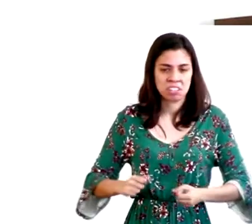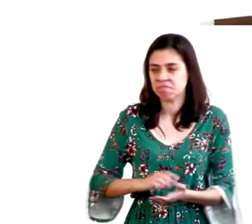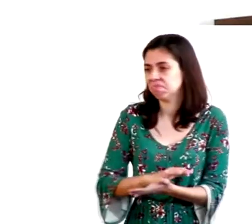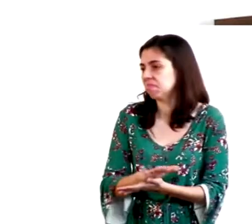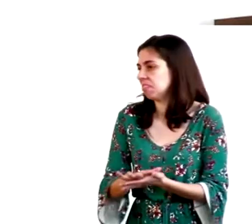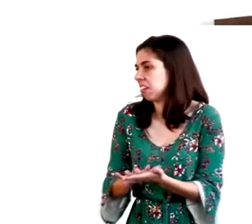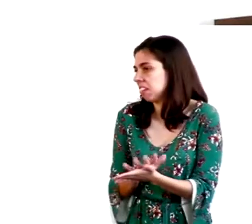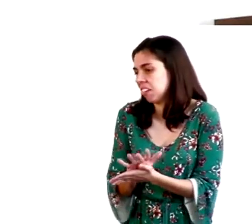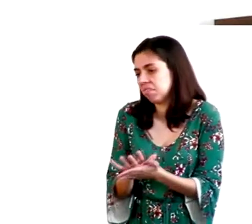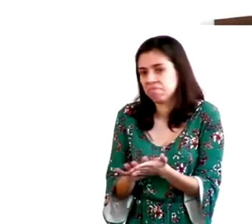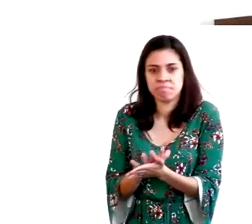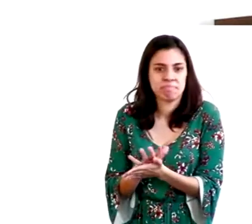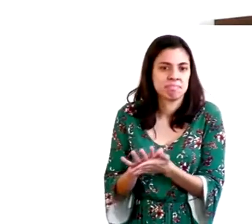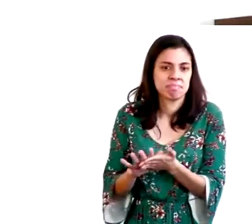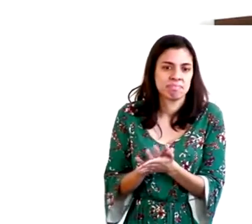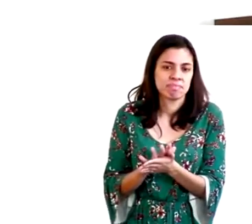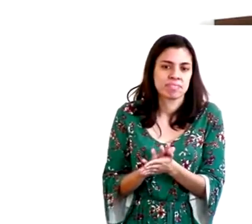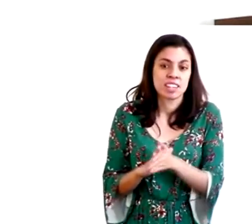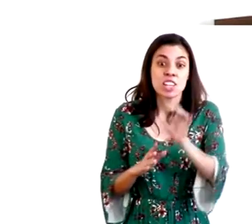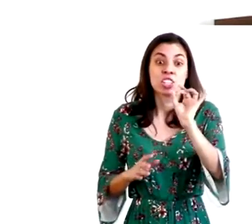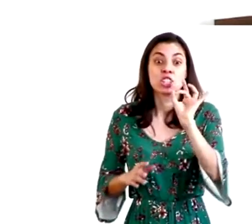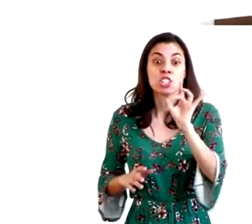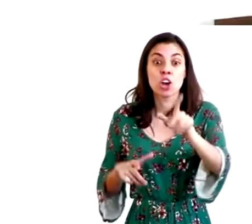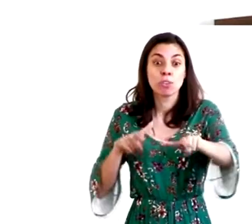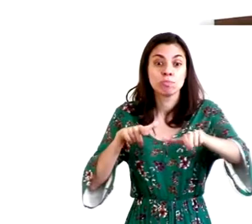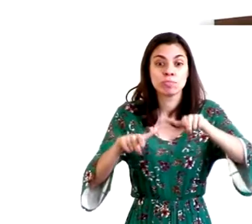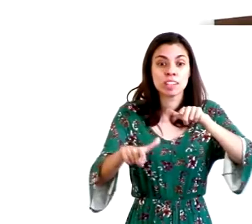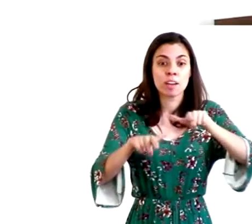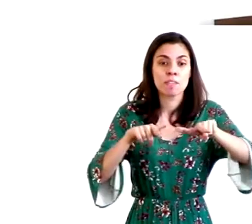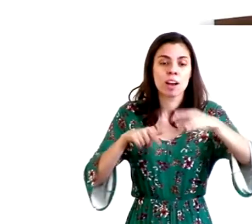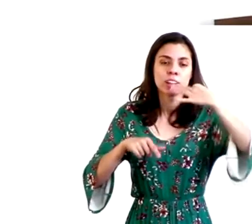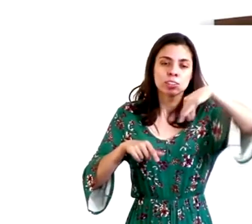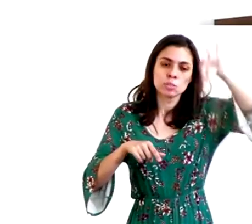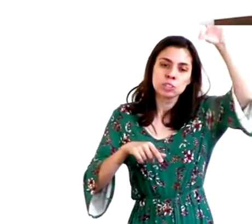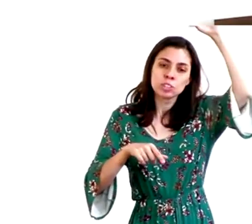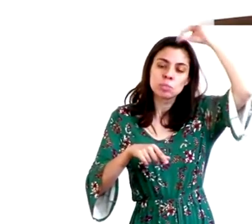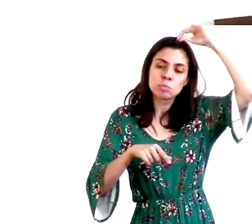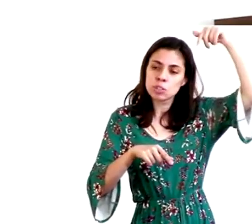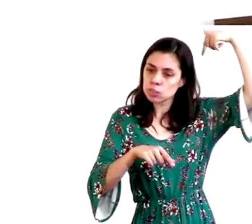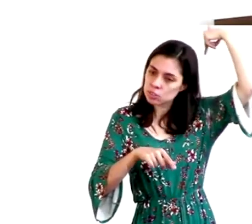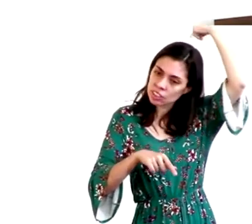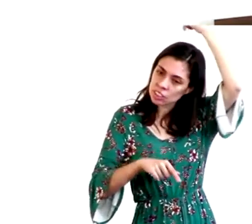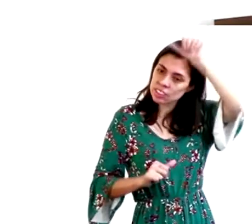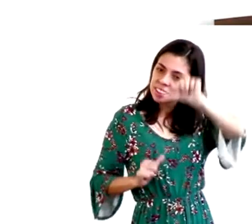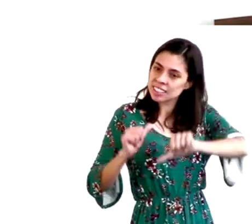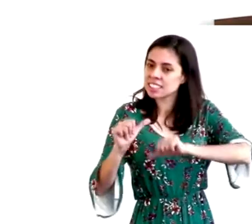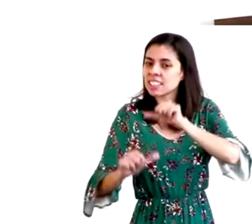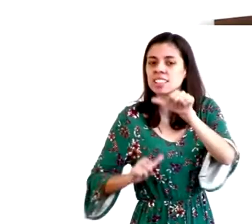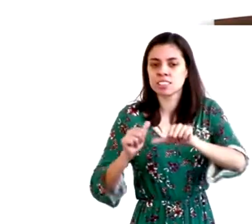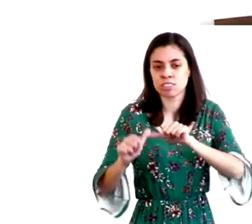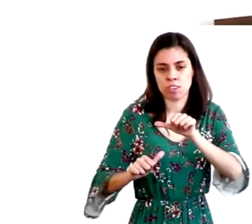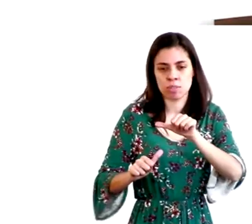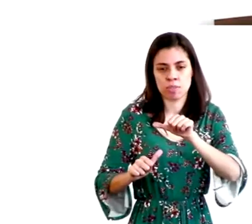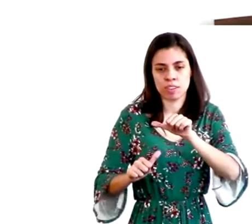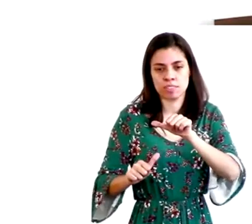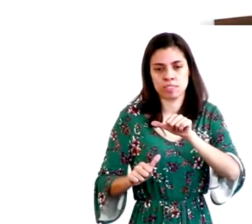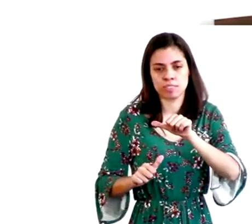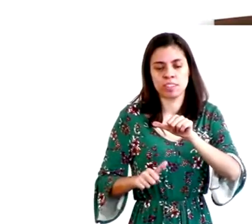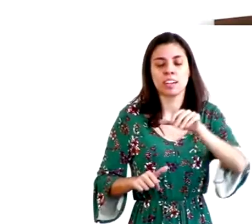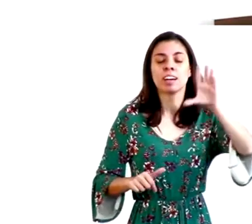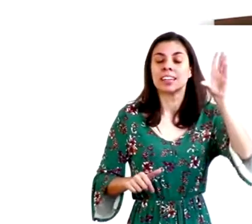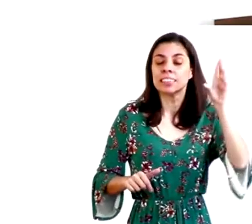precisa de uma obra sobrenatural para te fazer alguém a cada dia